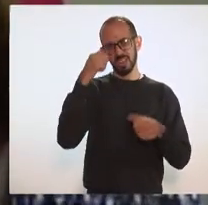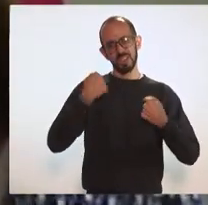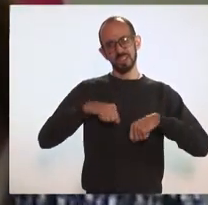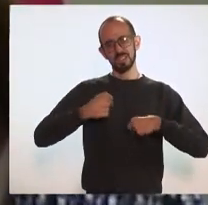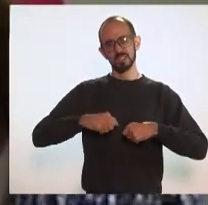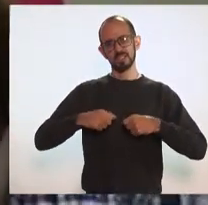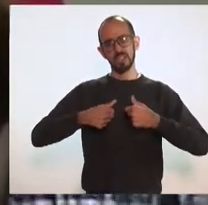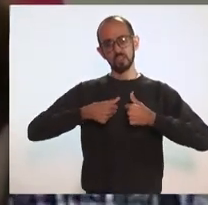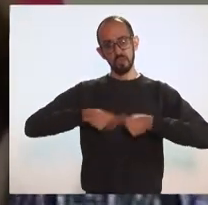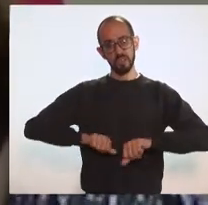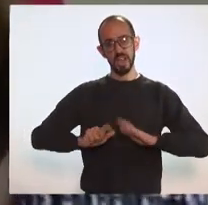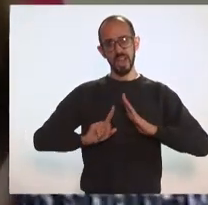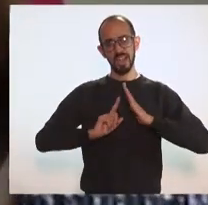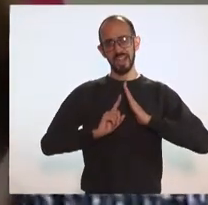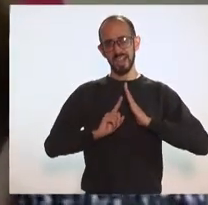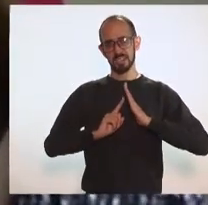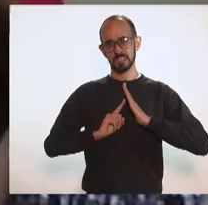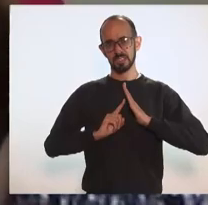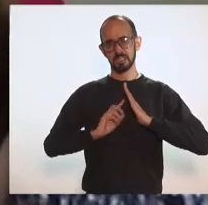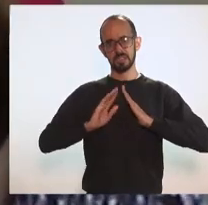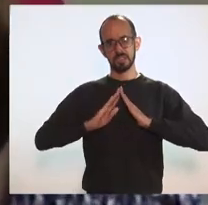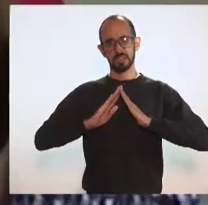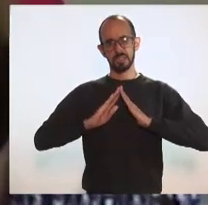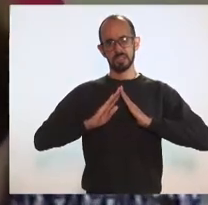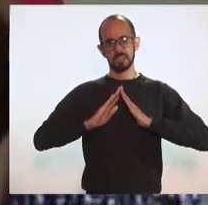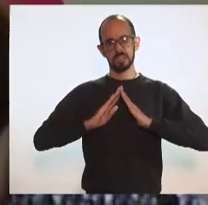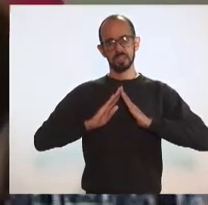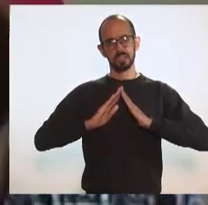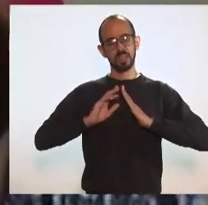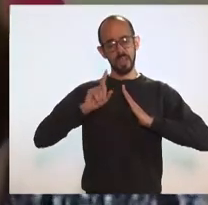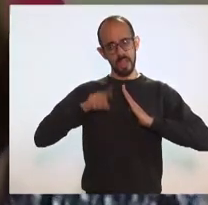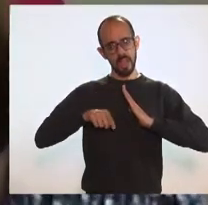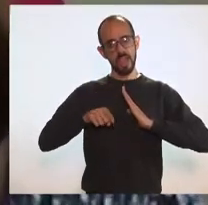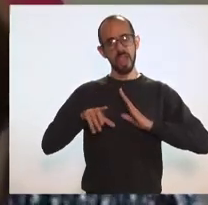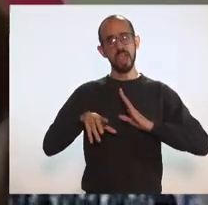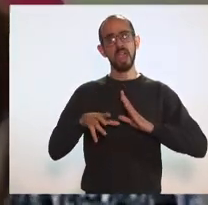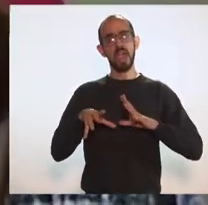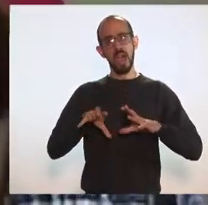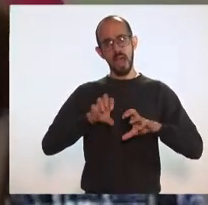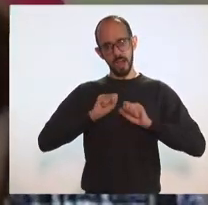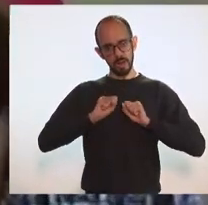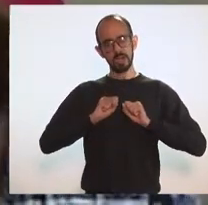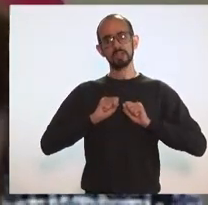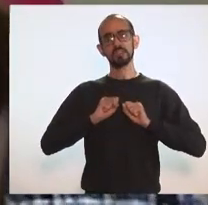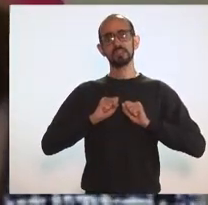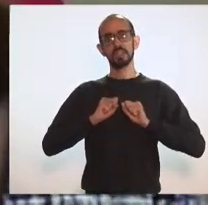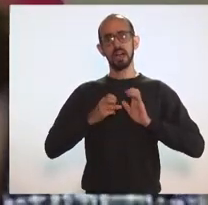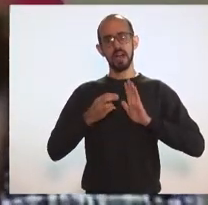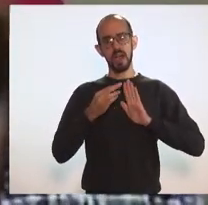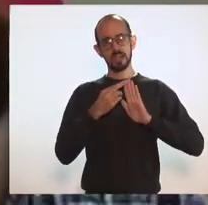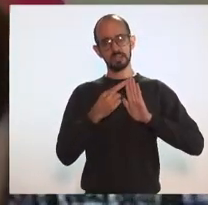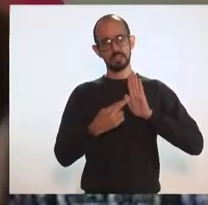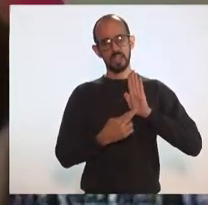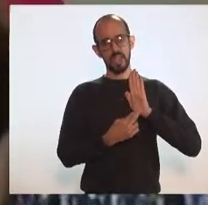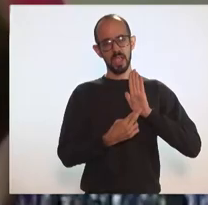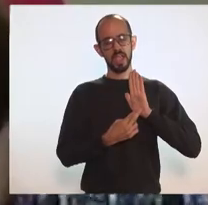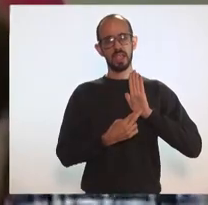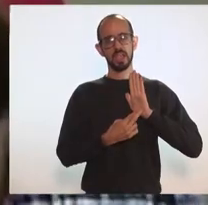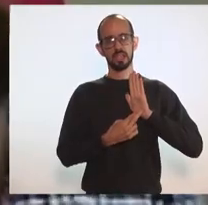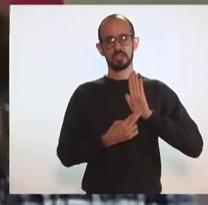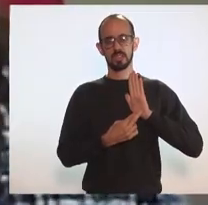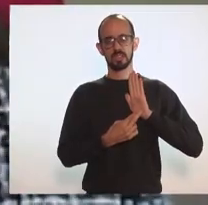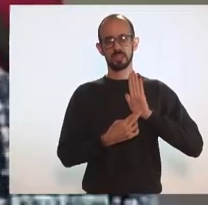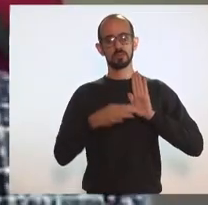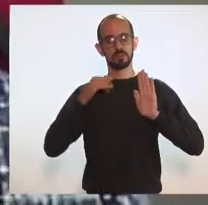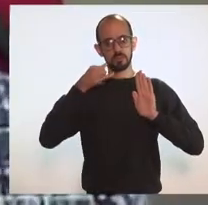isolamento social de acatar de forma plena as medidas de as medidas sanitárias